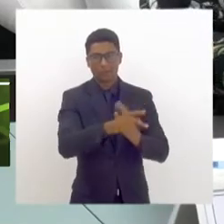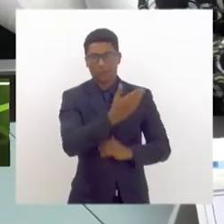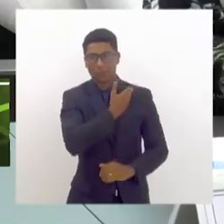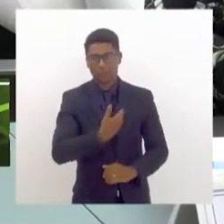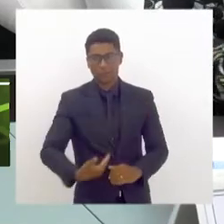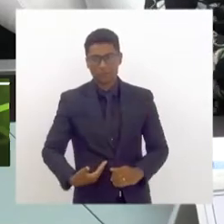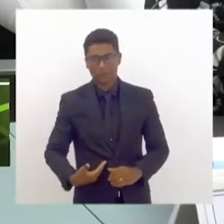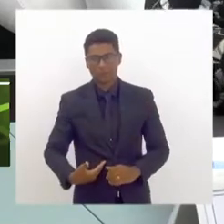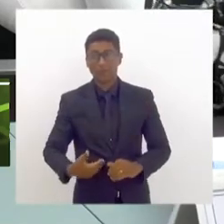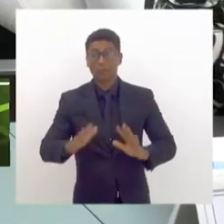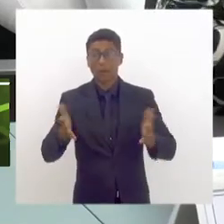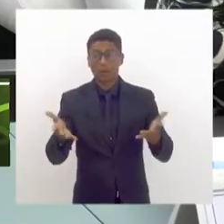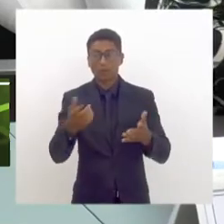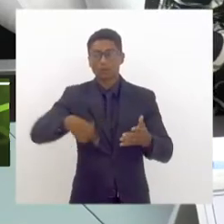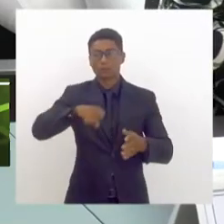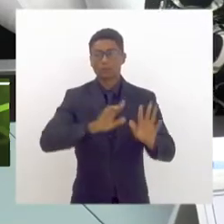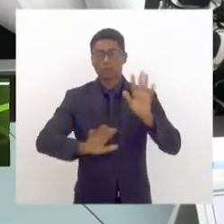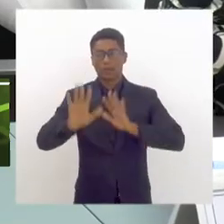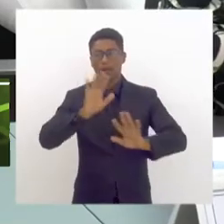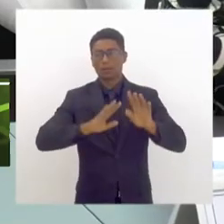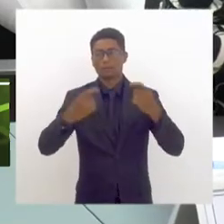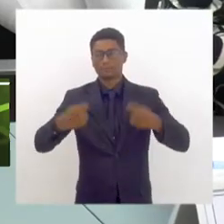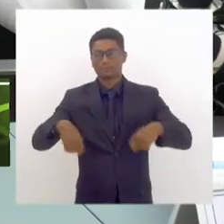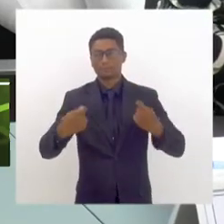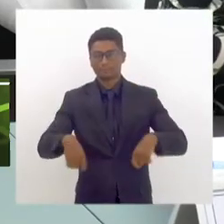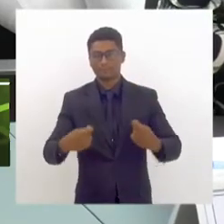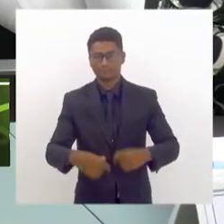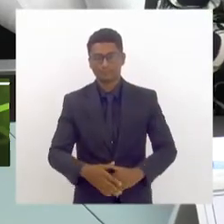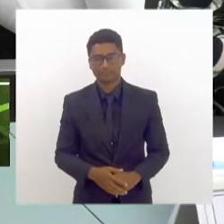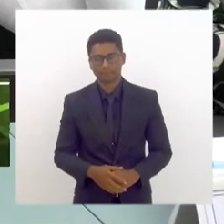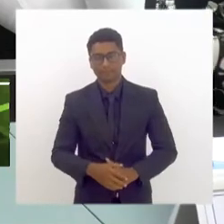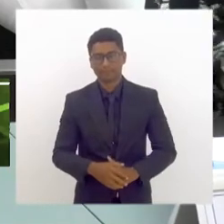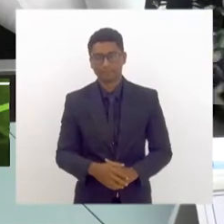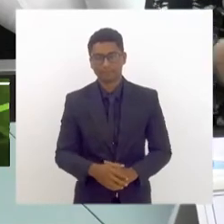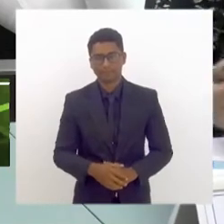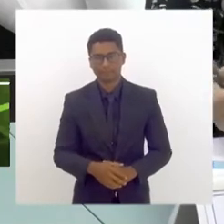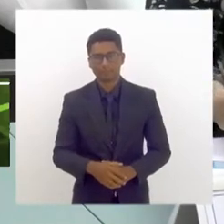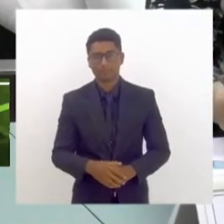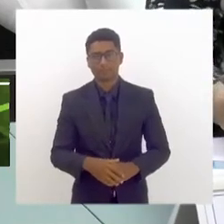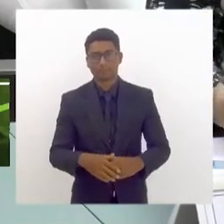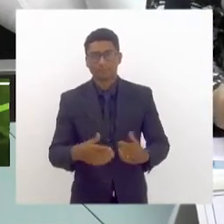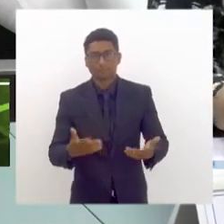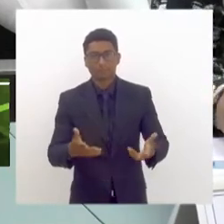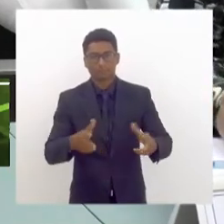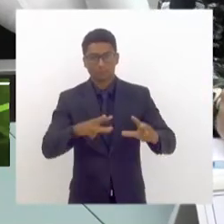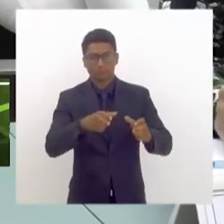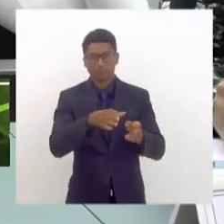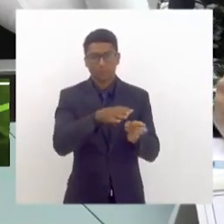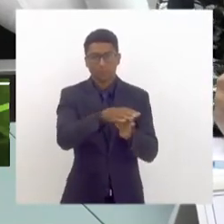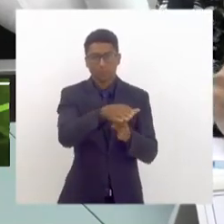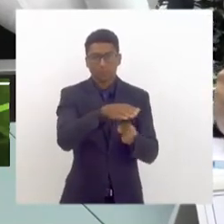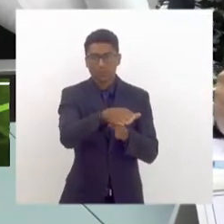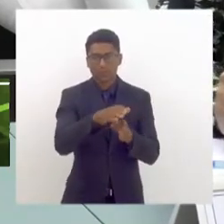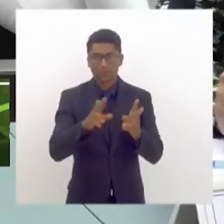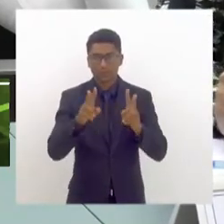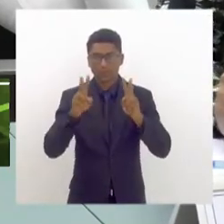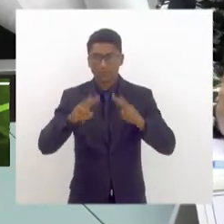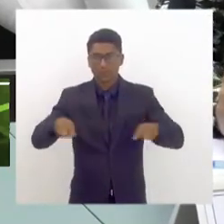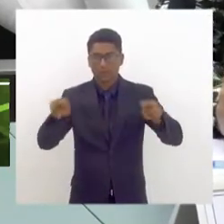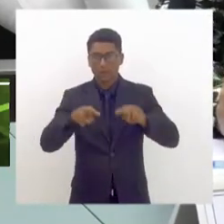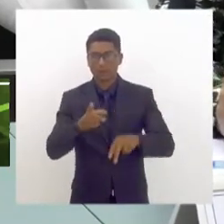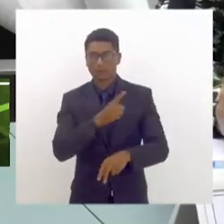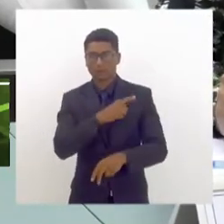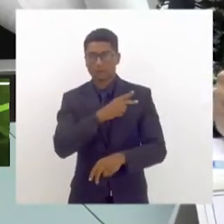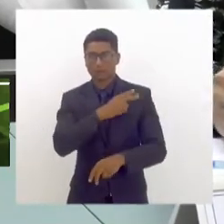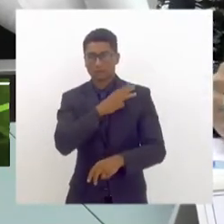cuidado. Sobre a questão de como o Conselho lê o ensino médio, o Conselho Estadual de Educação é um órgão que emite